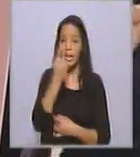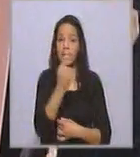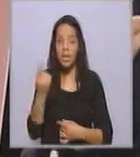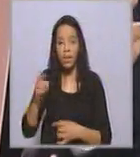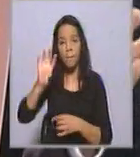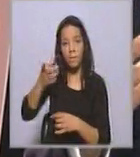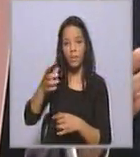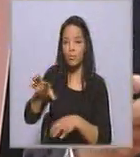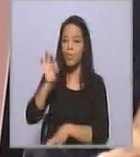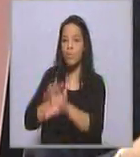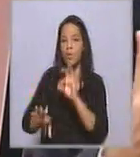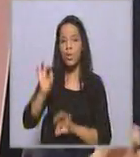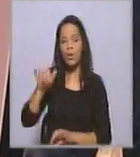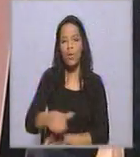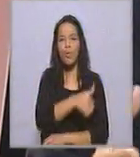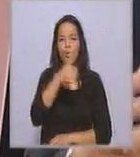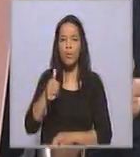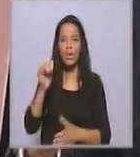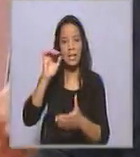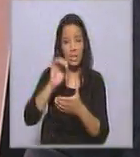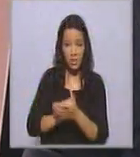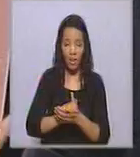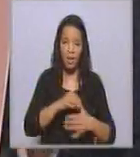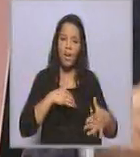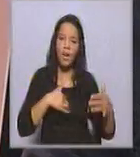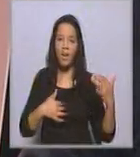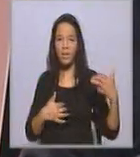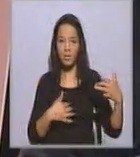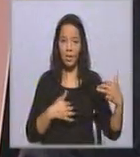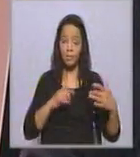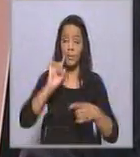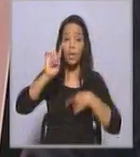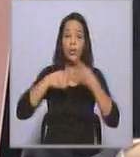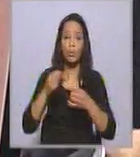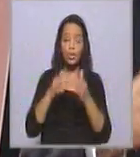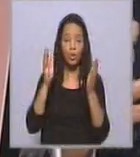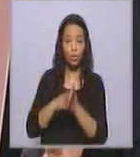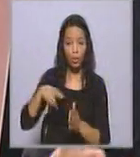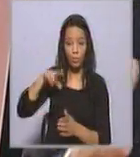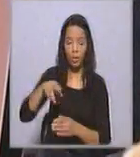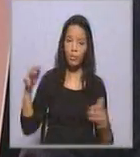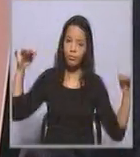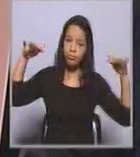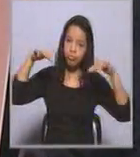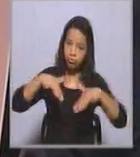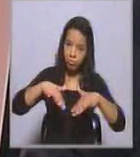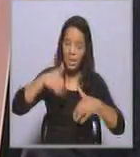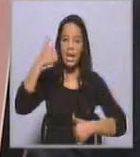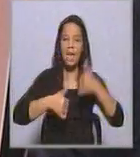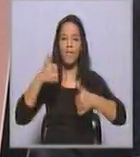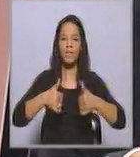melhor casal, no fundo, a dançar Kizomba. A partir daí vêm todos a Portugal e fazemos sempre uma grande final.